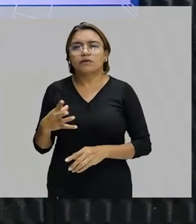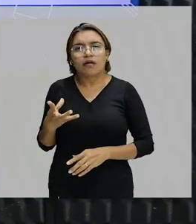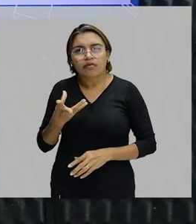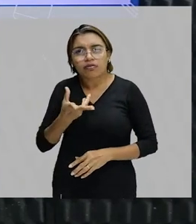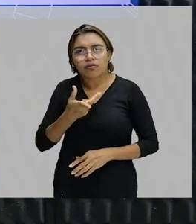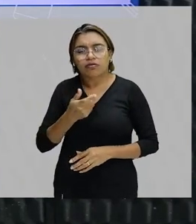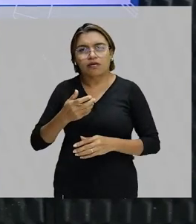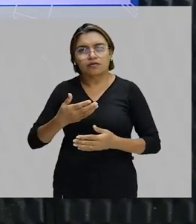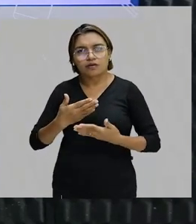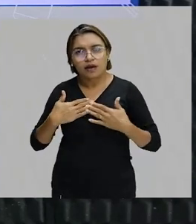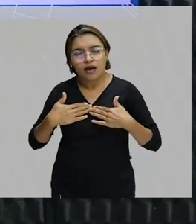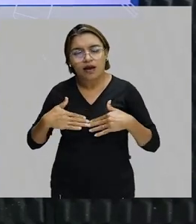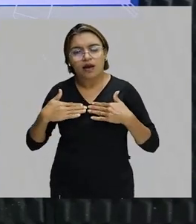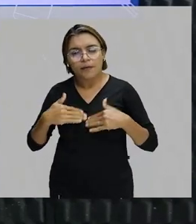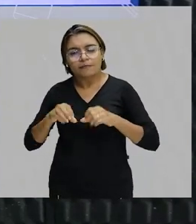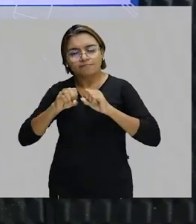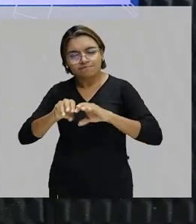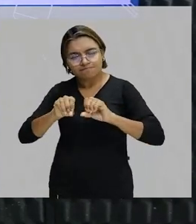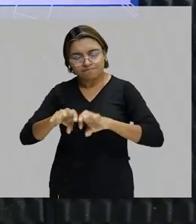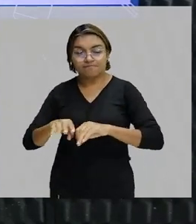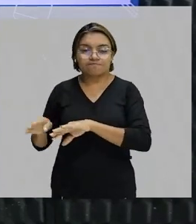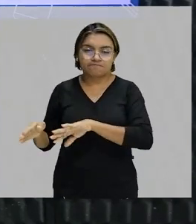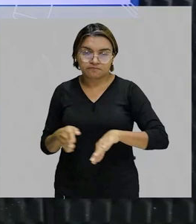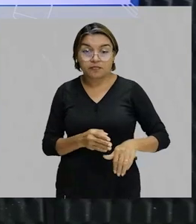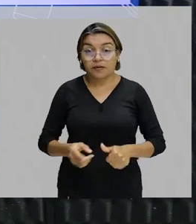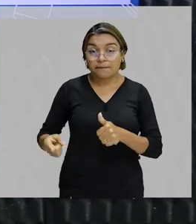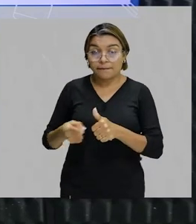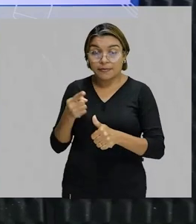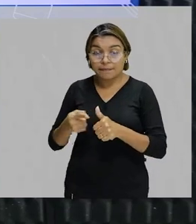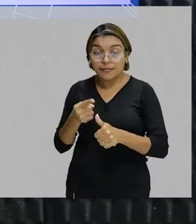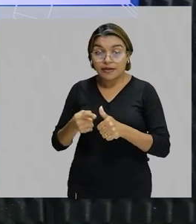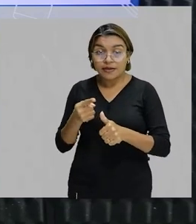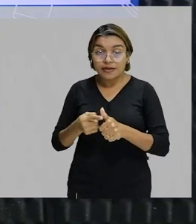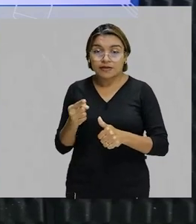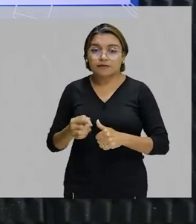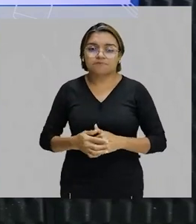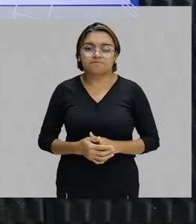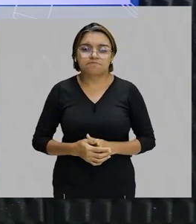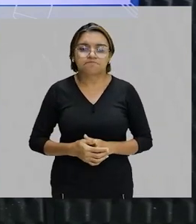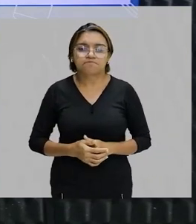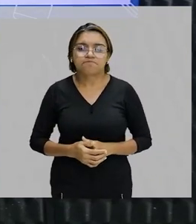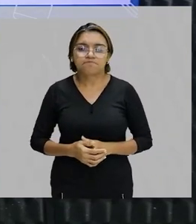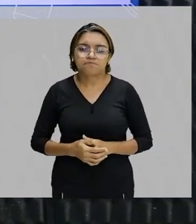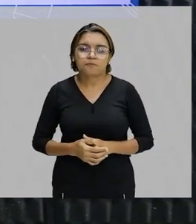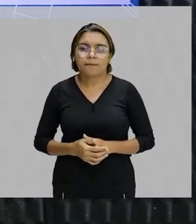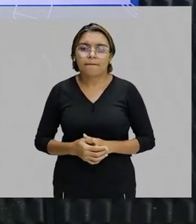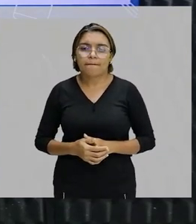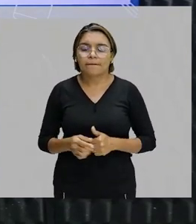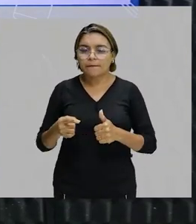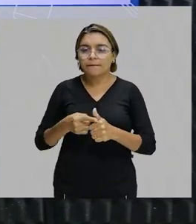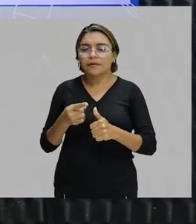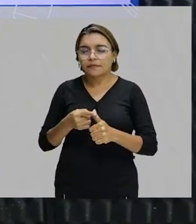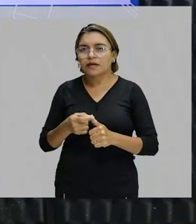delas fechado Então vamos lá primeira regra das 10 regras do Consenso de Washington que delimitaram as